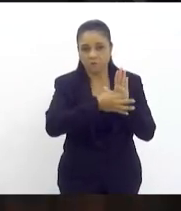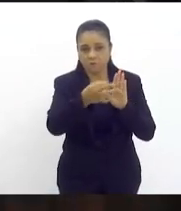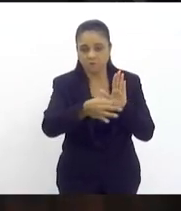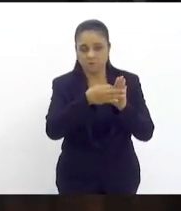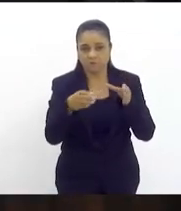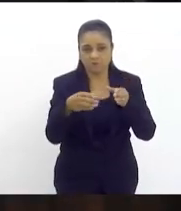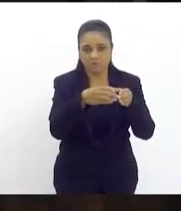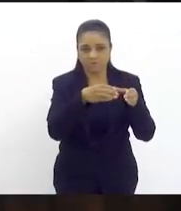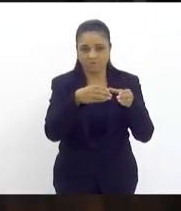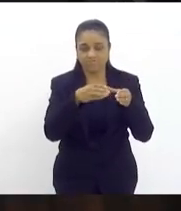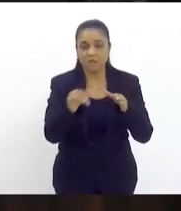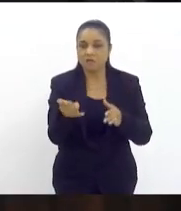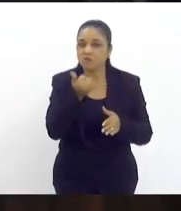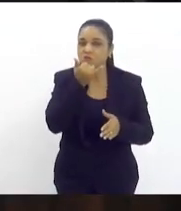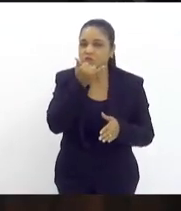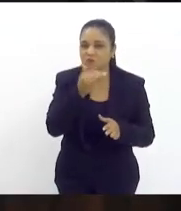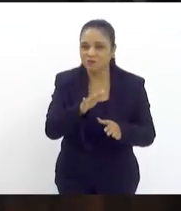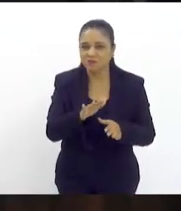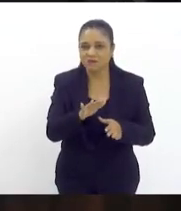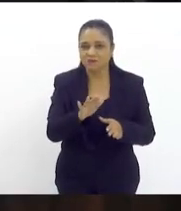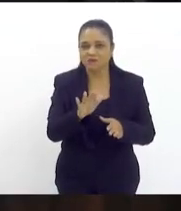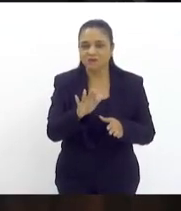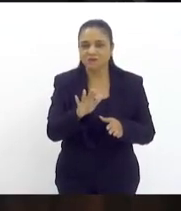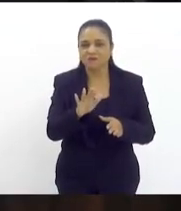Indicações... Perdão.